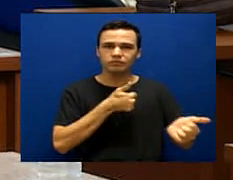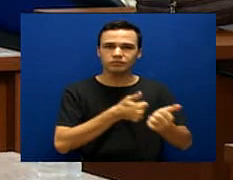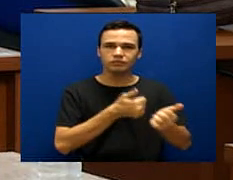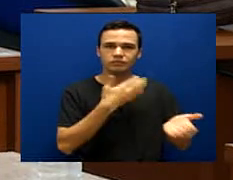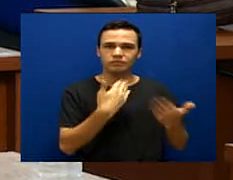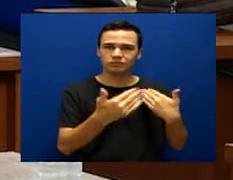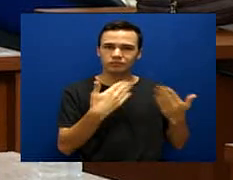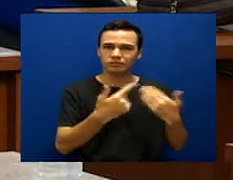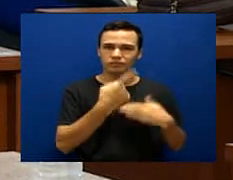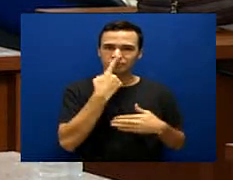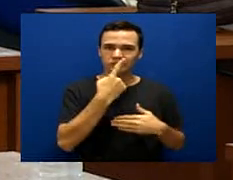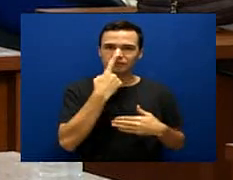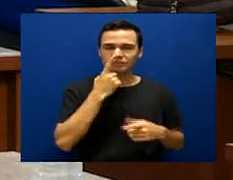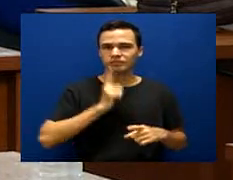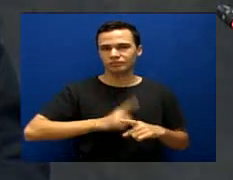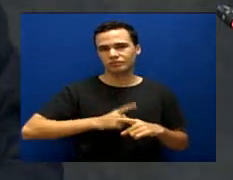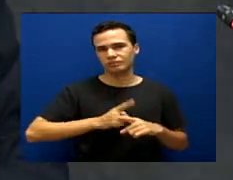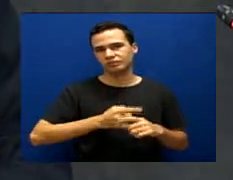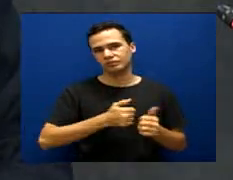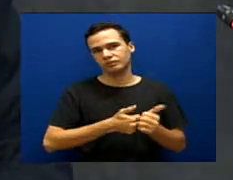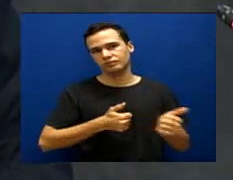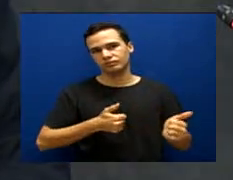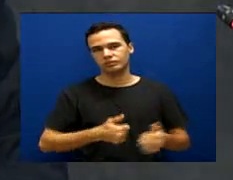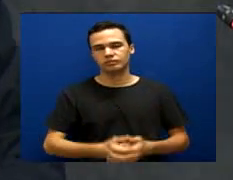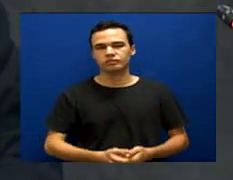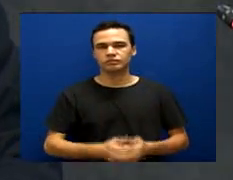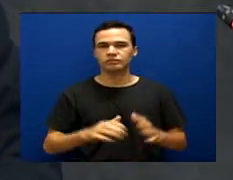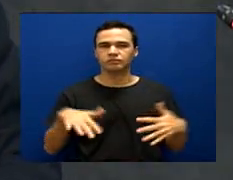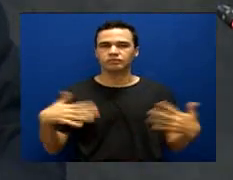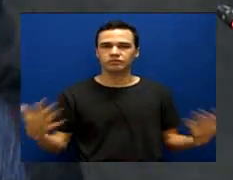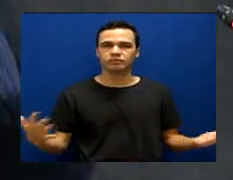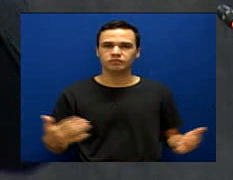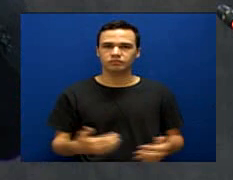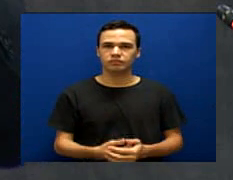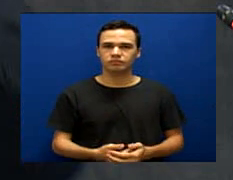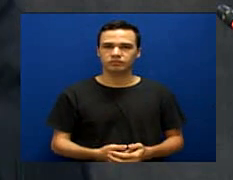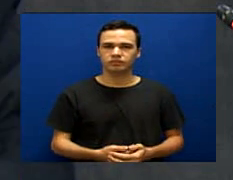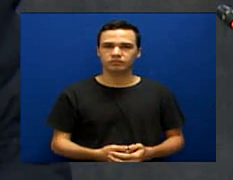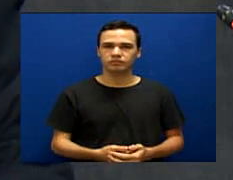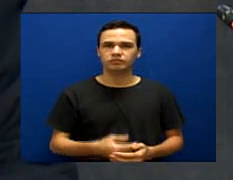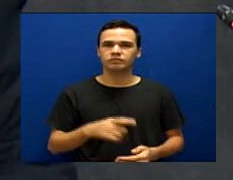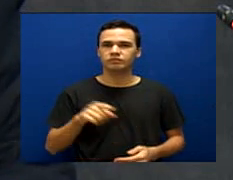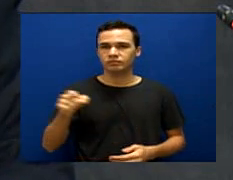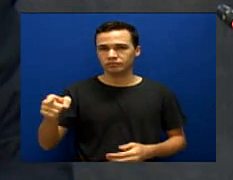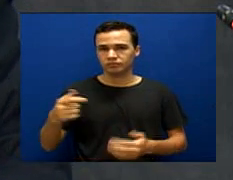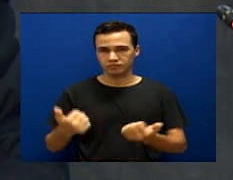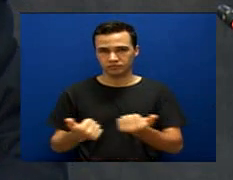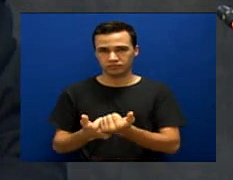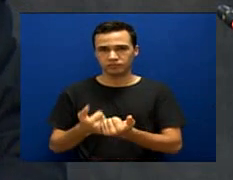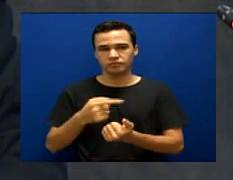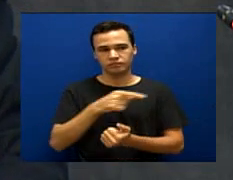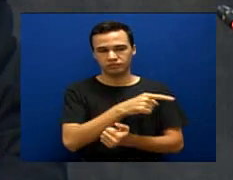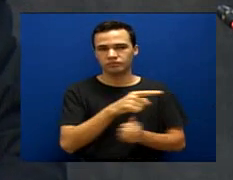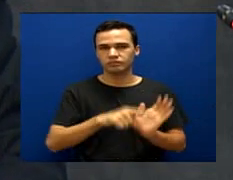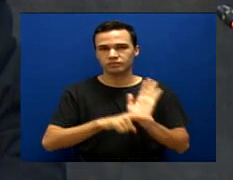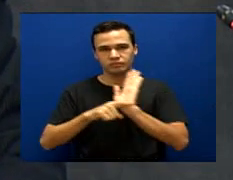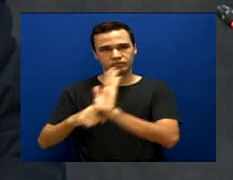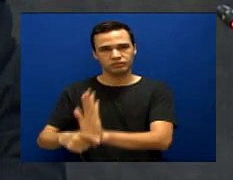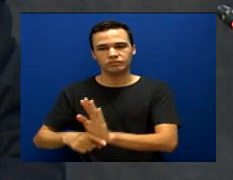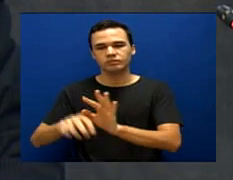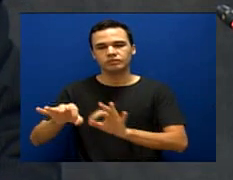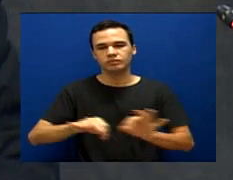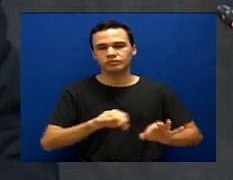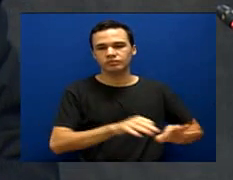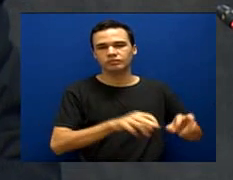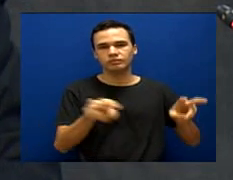se achegar mais, né, porque fica mais, né? Então, os nossos assessores vão estar encostando as